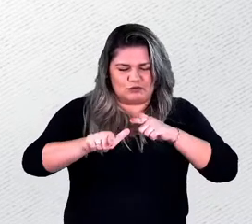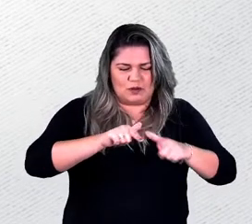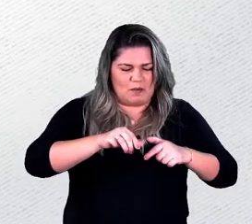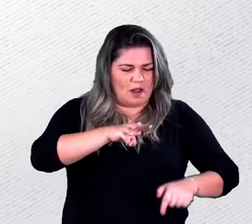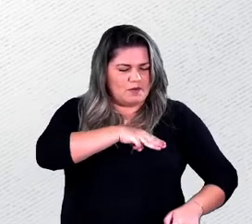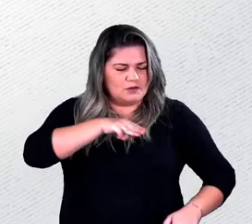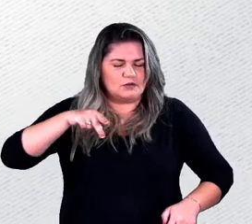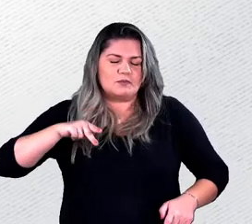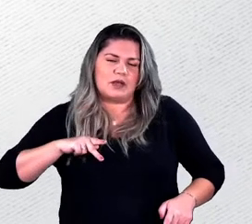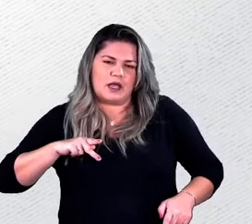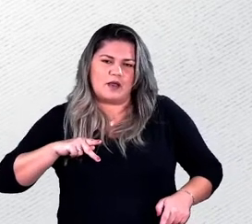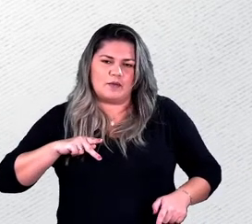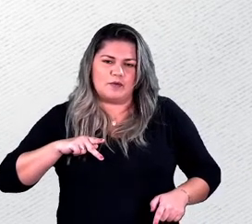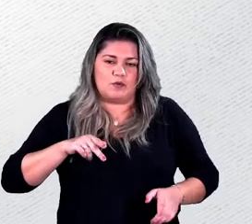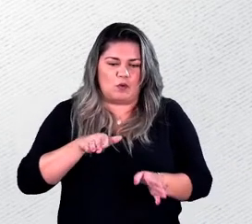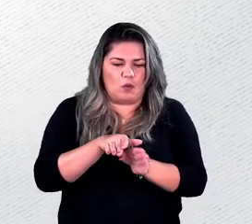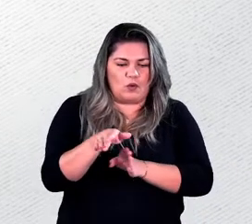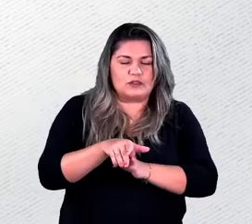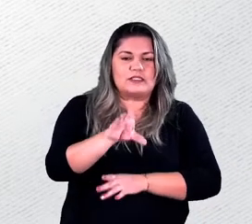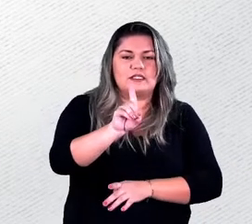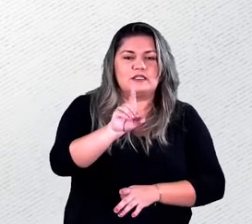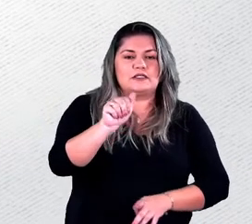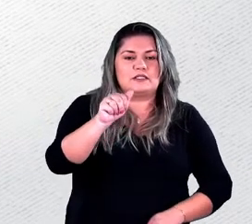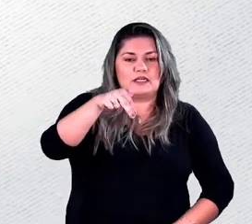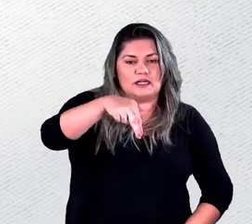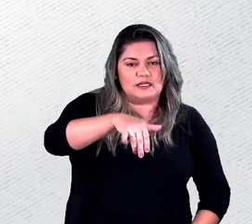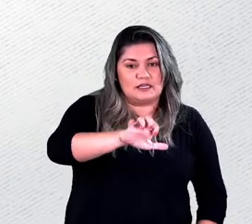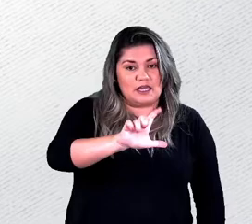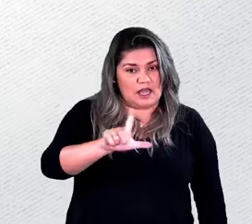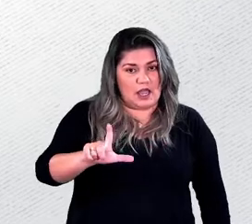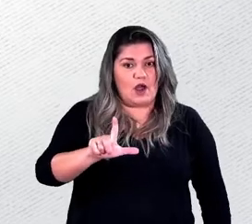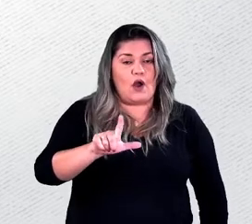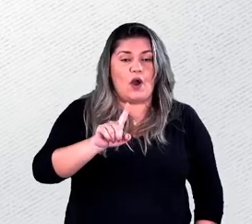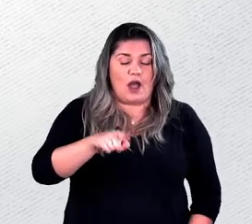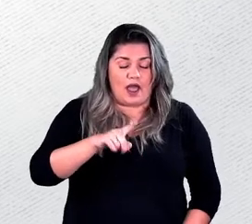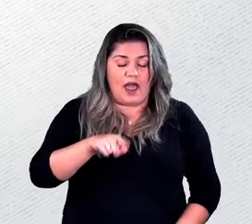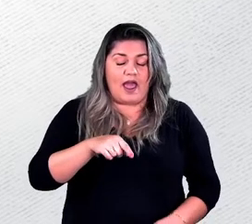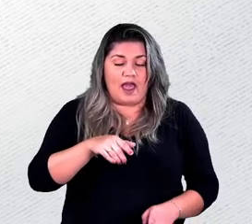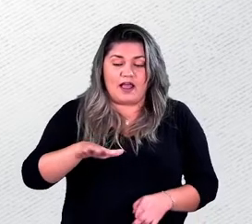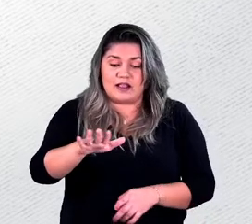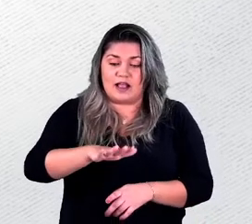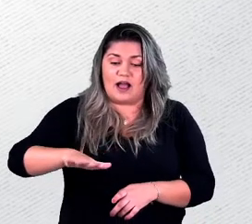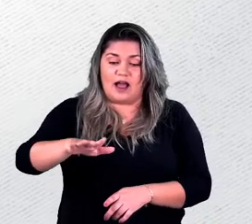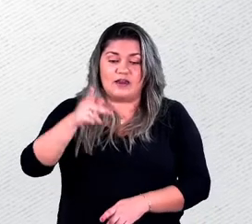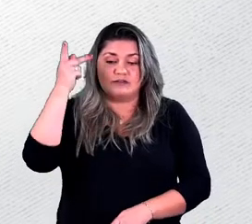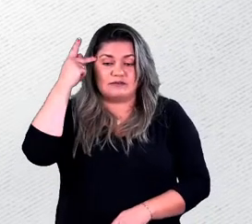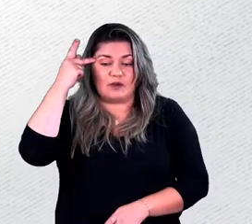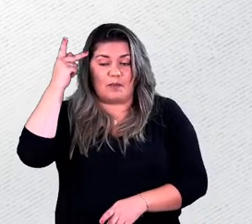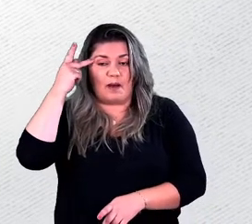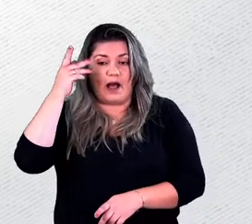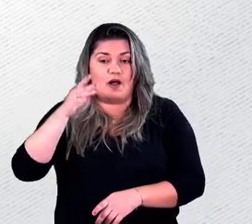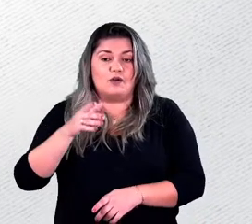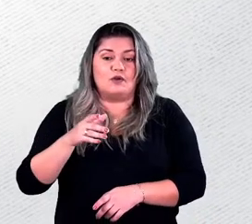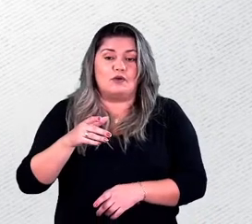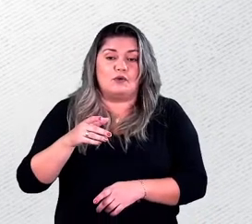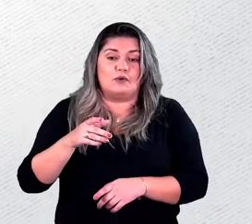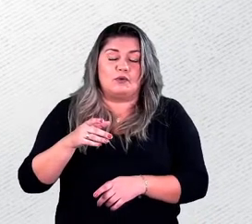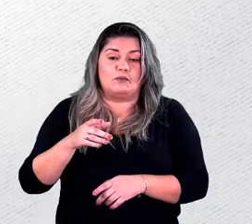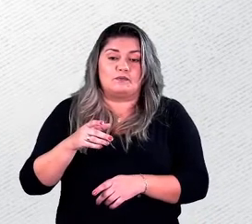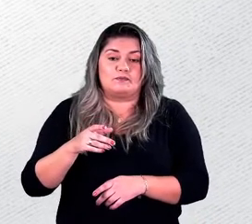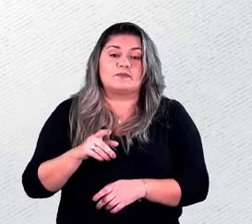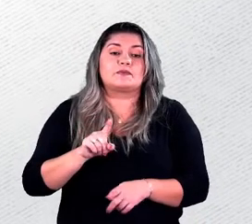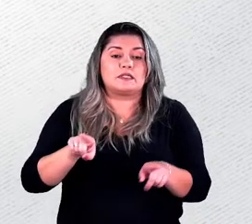conselheiro Daniel é juiz titular da 1ª Vara de falências e recuperações judiciais de São Paulo como sabemos é